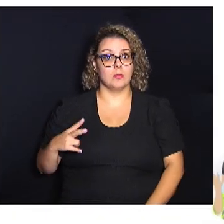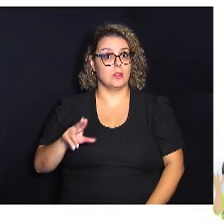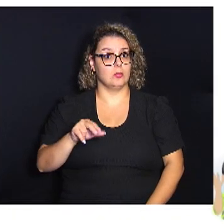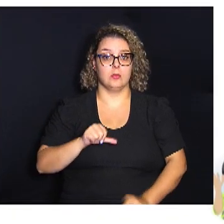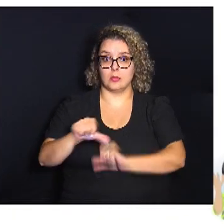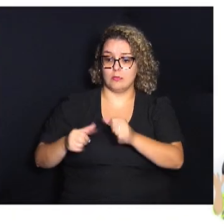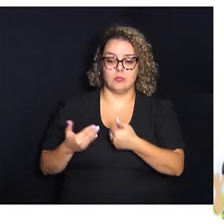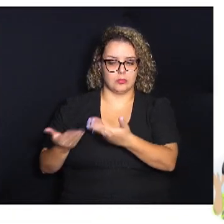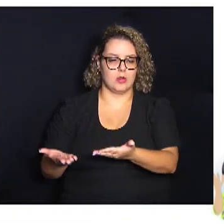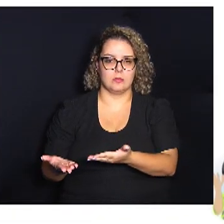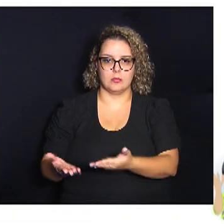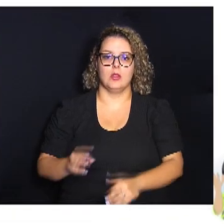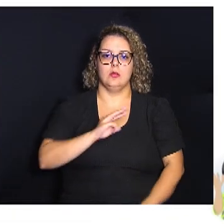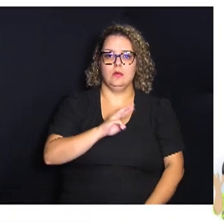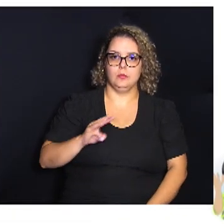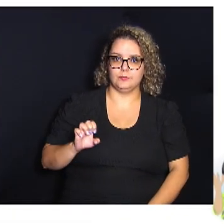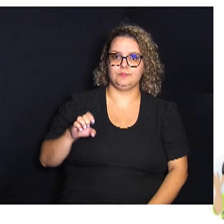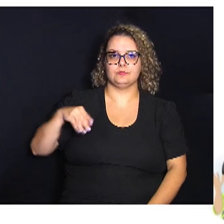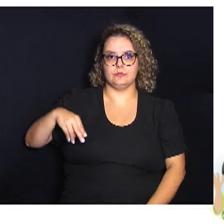da INDEC, através do